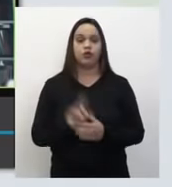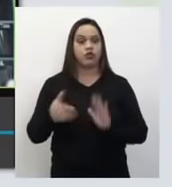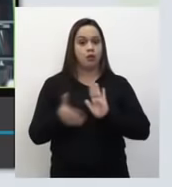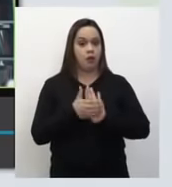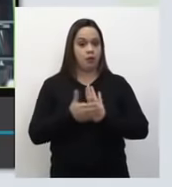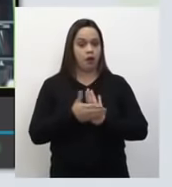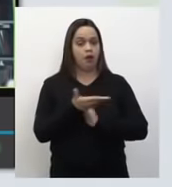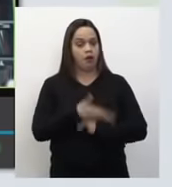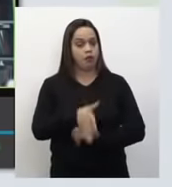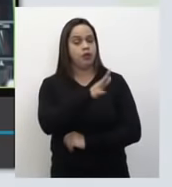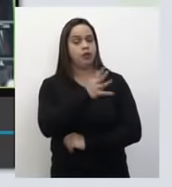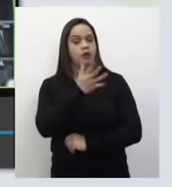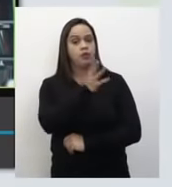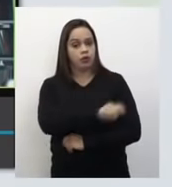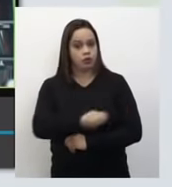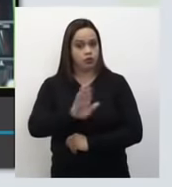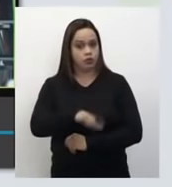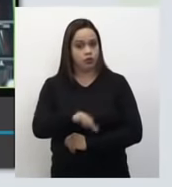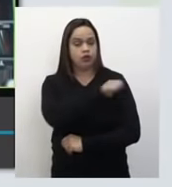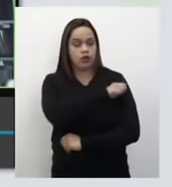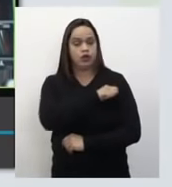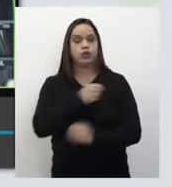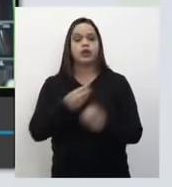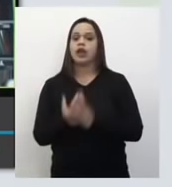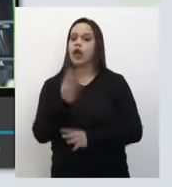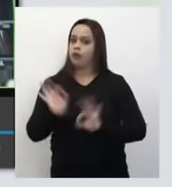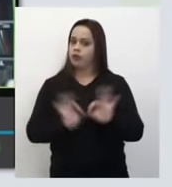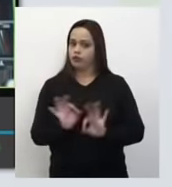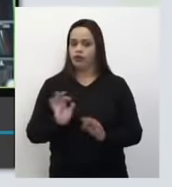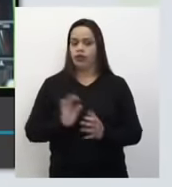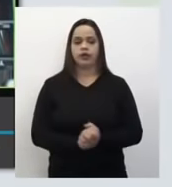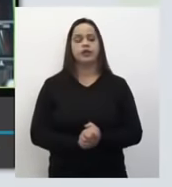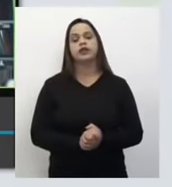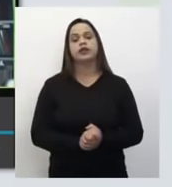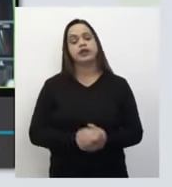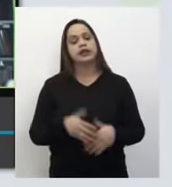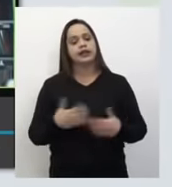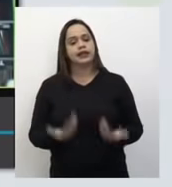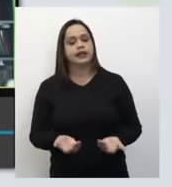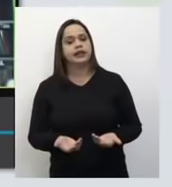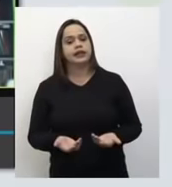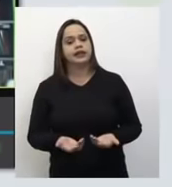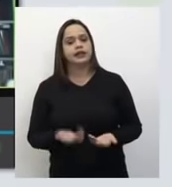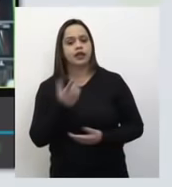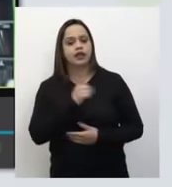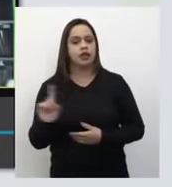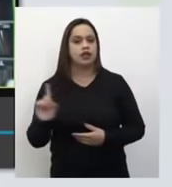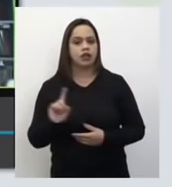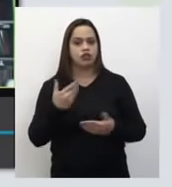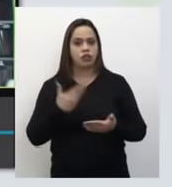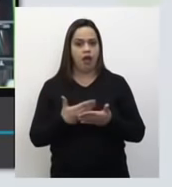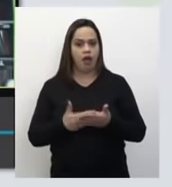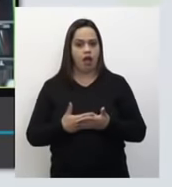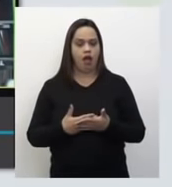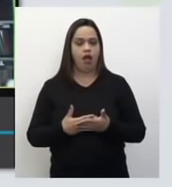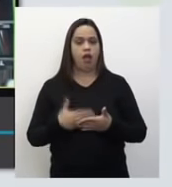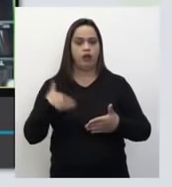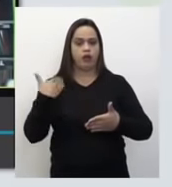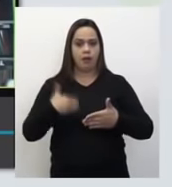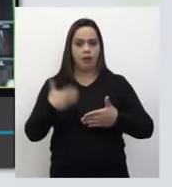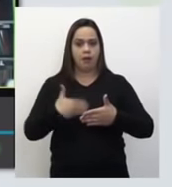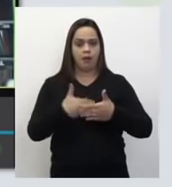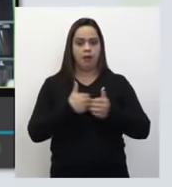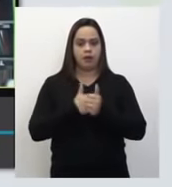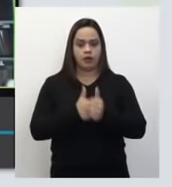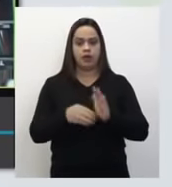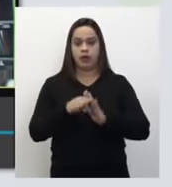para os estudantes a criação de um projeto, né? Então, essa é a última aula de uma sequência que é a construção da comunidade